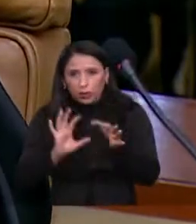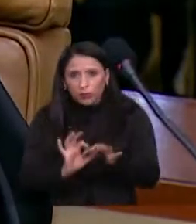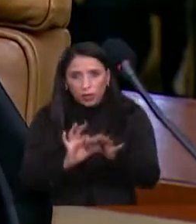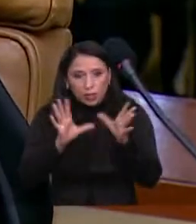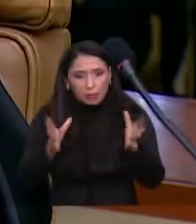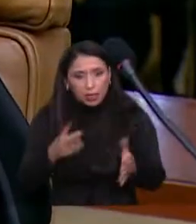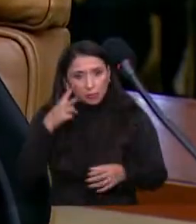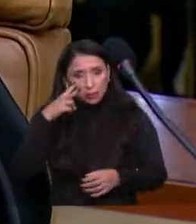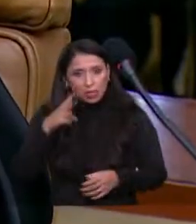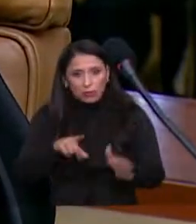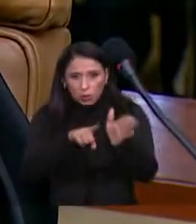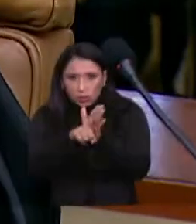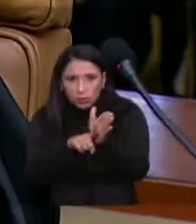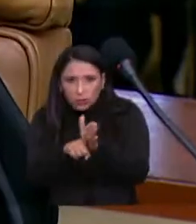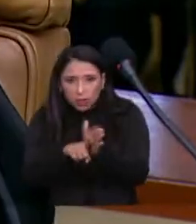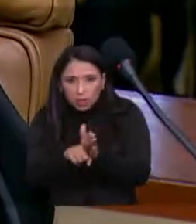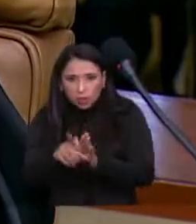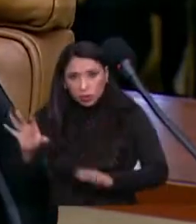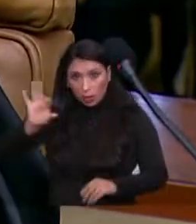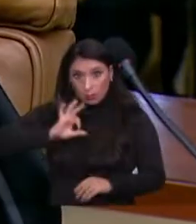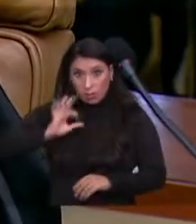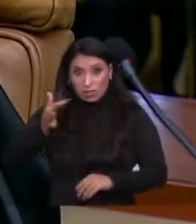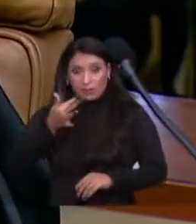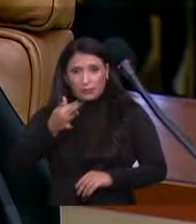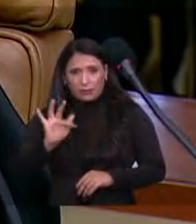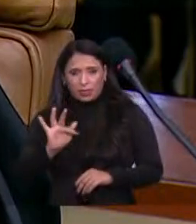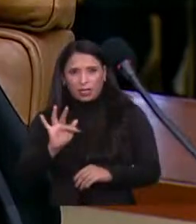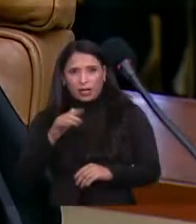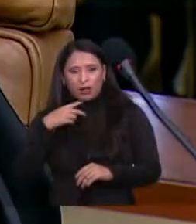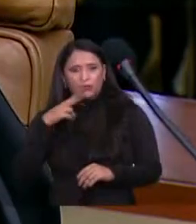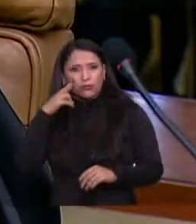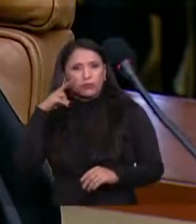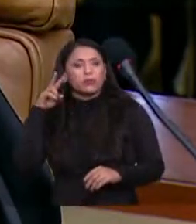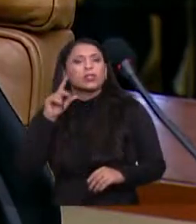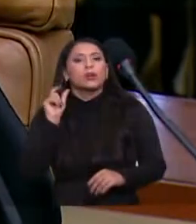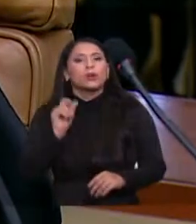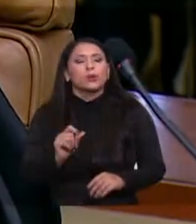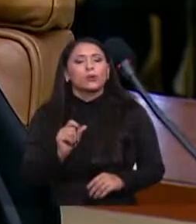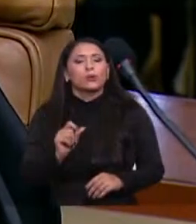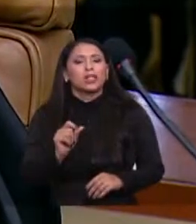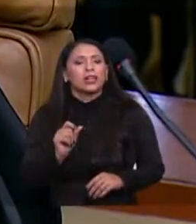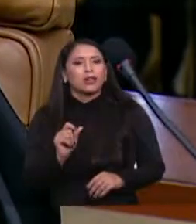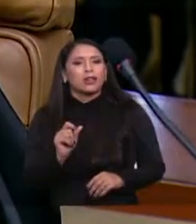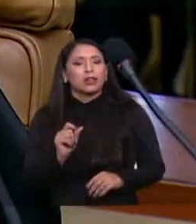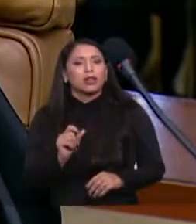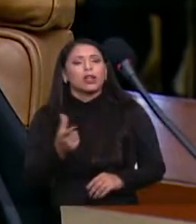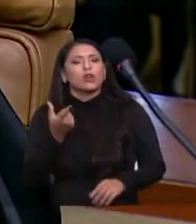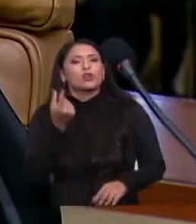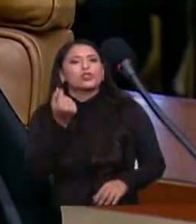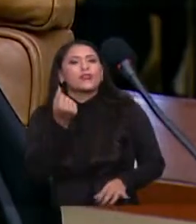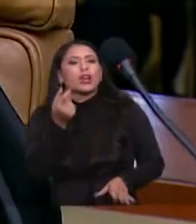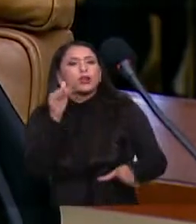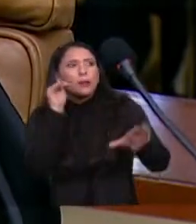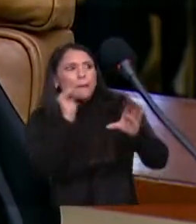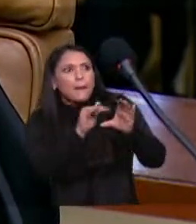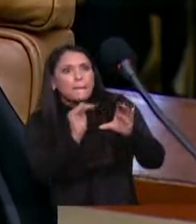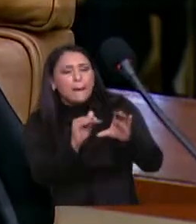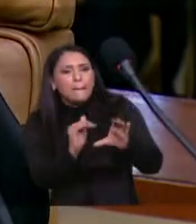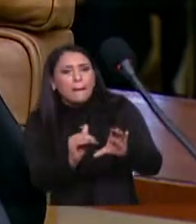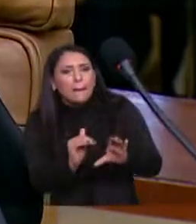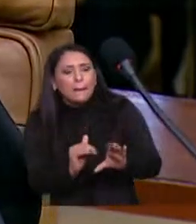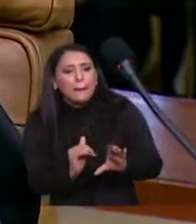peritos da Polícia Federal lograram reproduzir o caminho perseguido pelos valores depositados